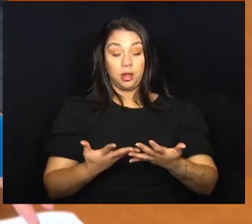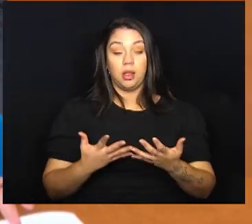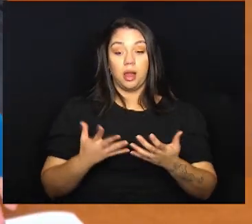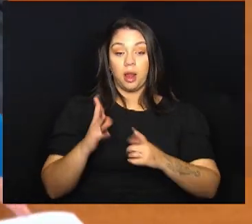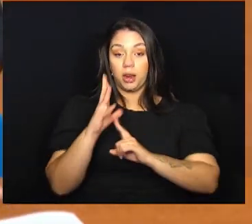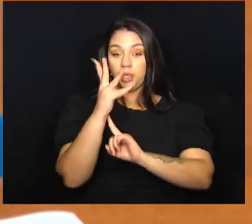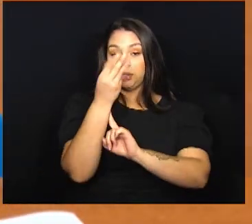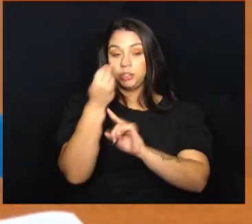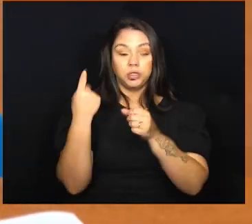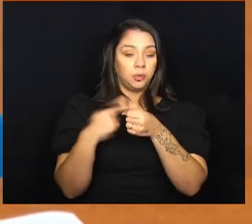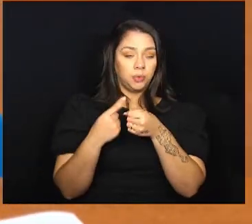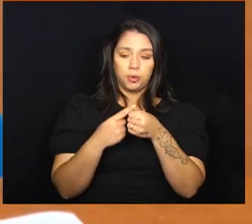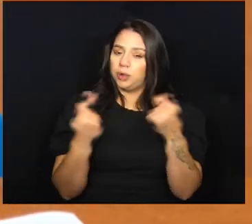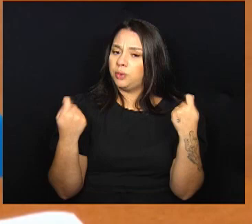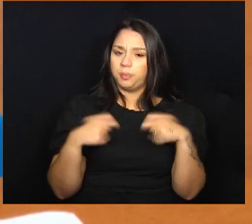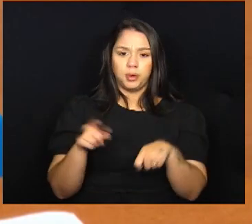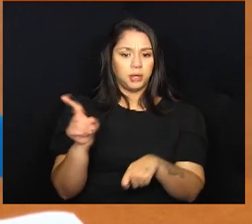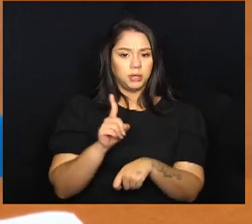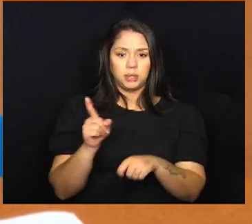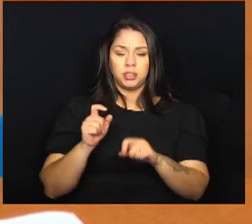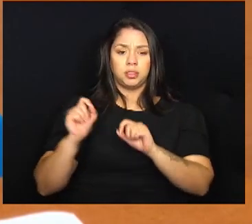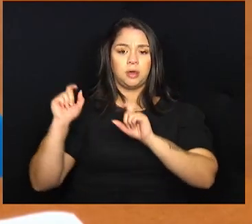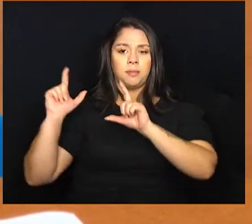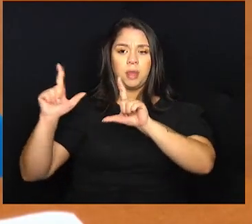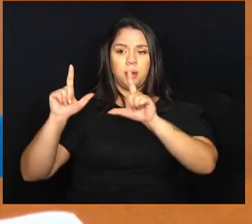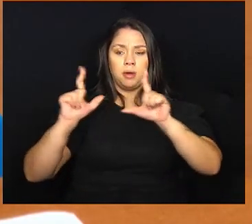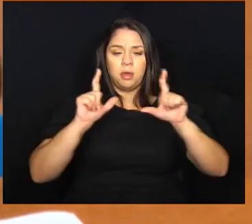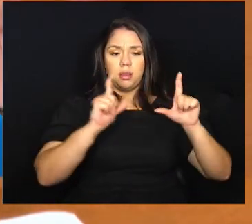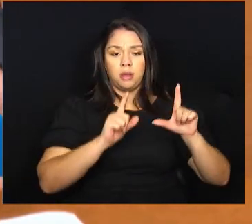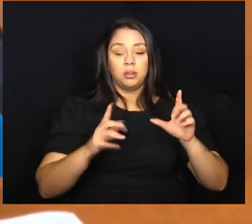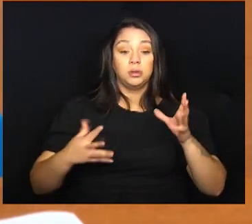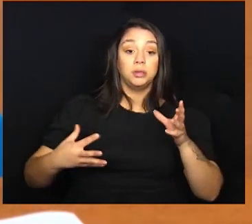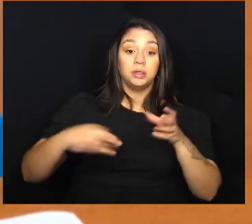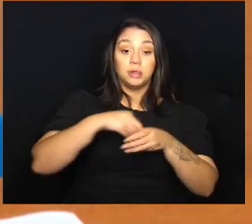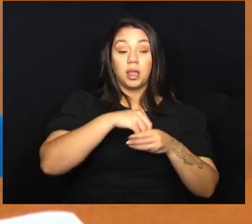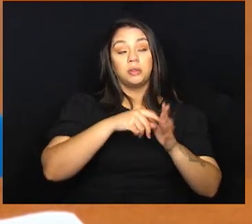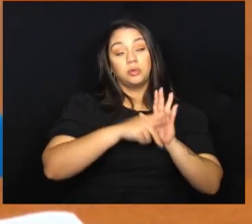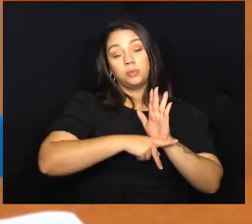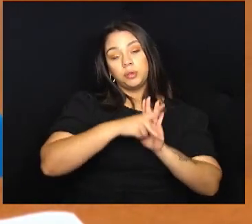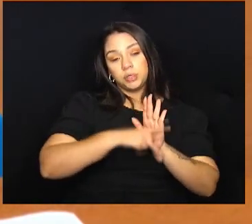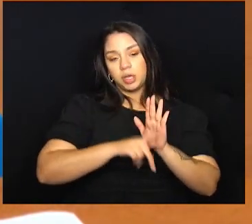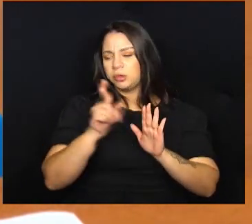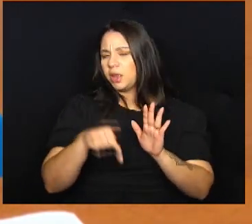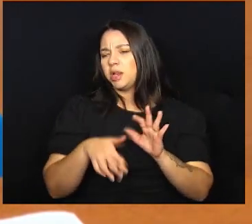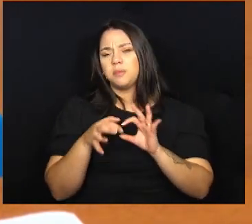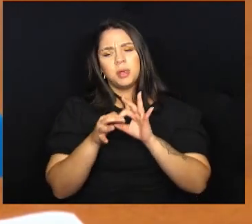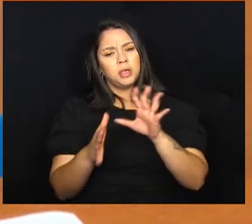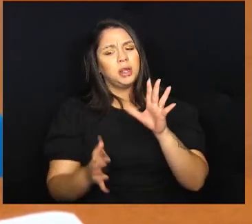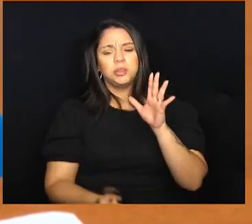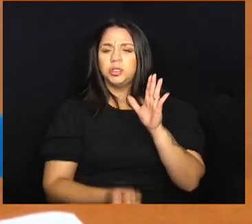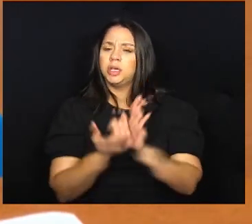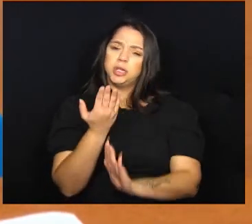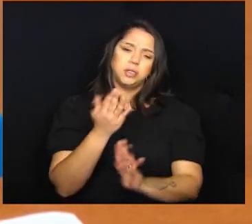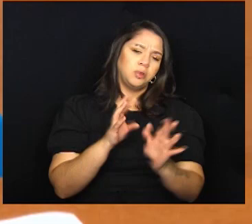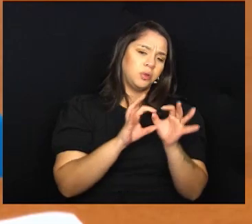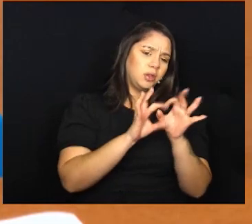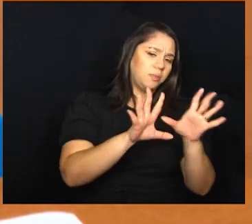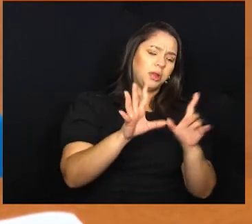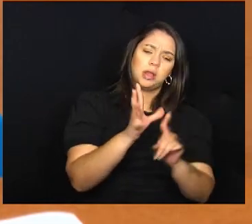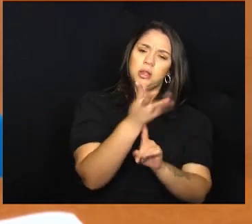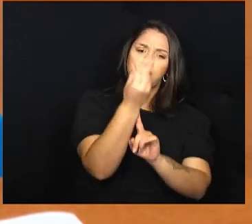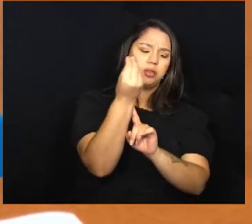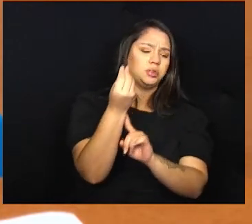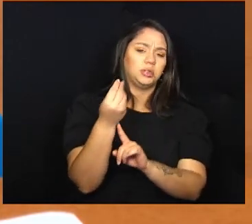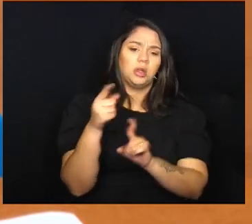não necessariamente precisam estar enquadradas nesse projeto. A liberdade de criação, a liberdade artística,